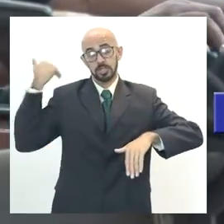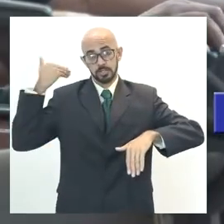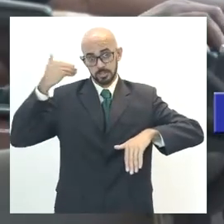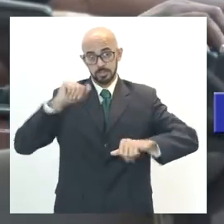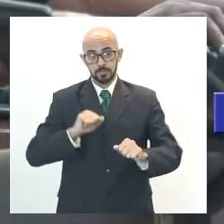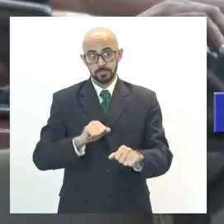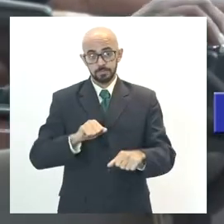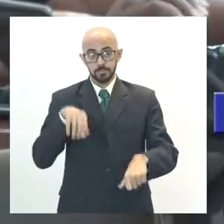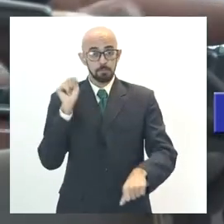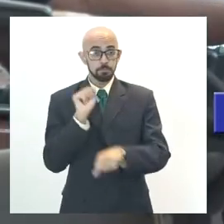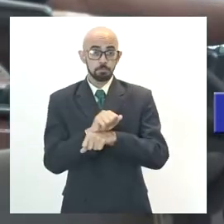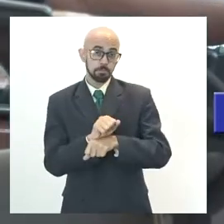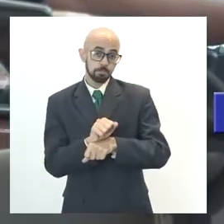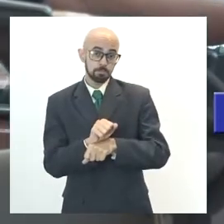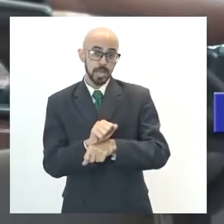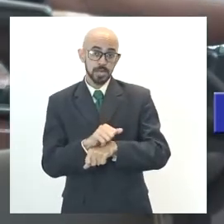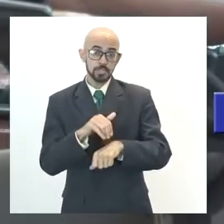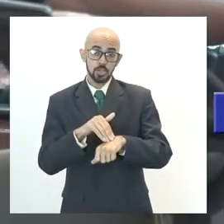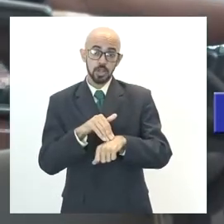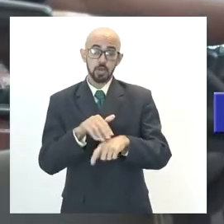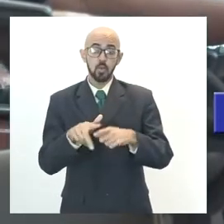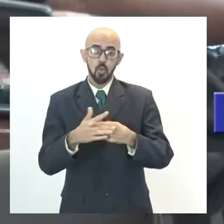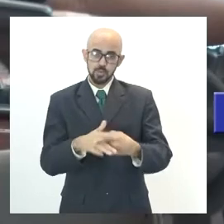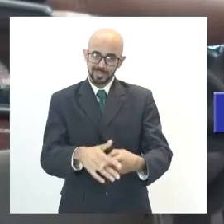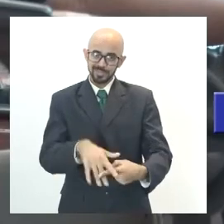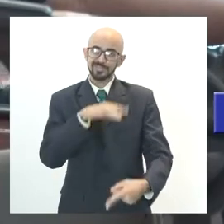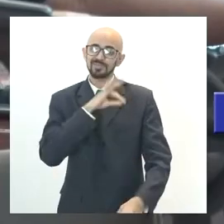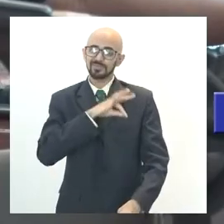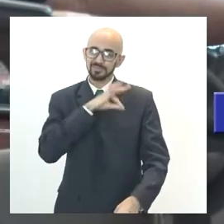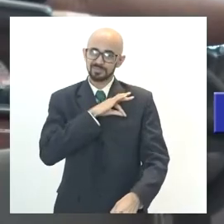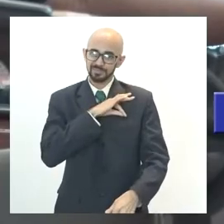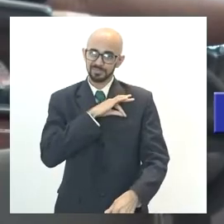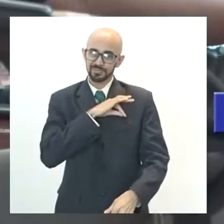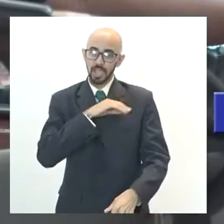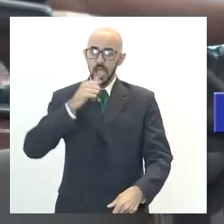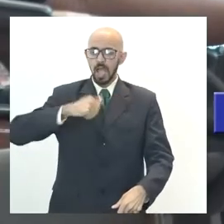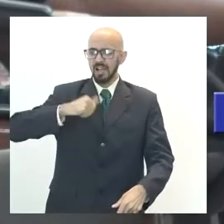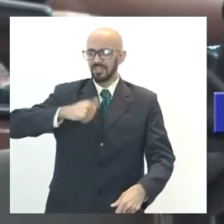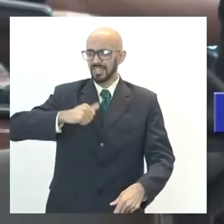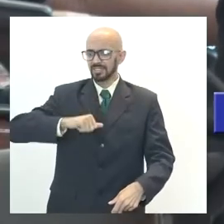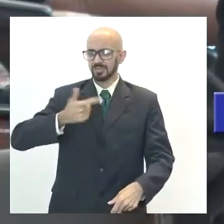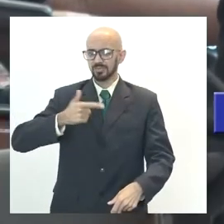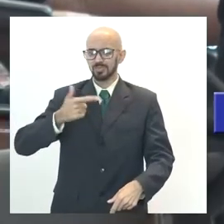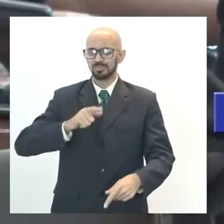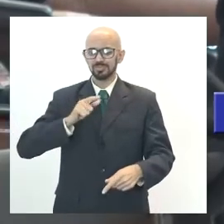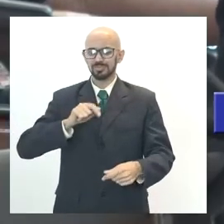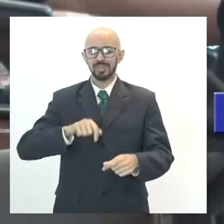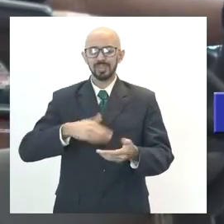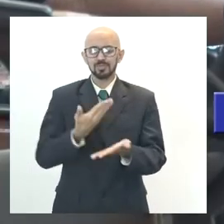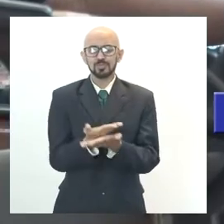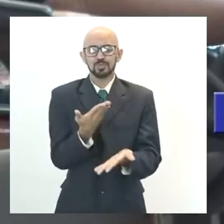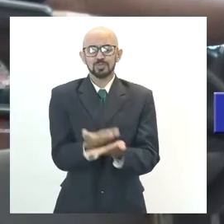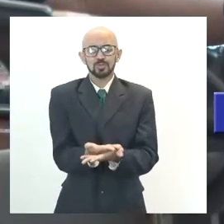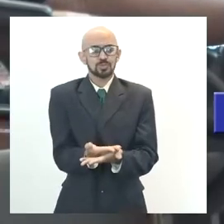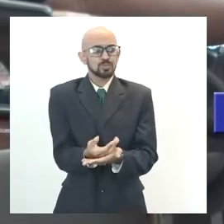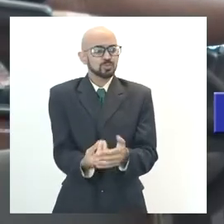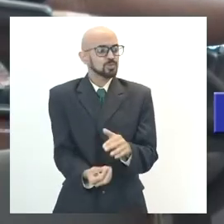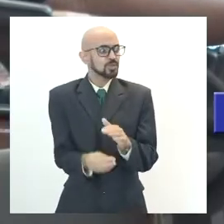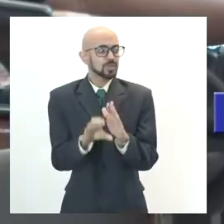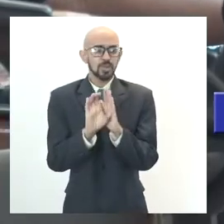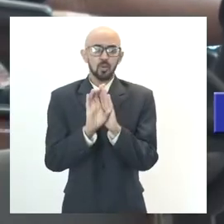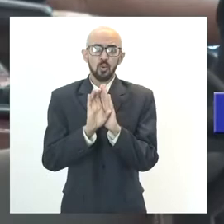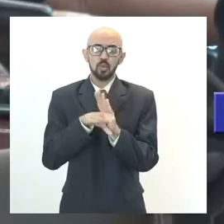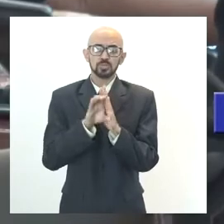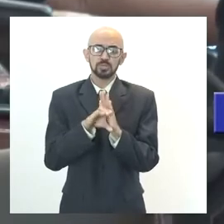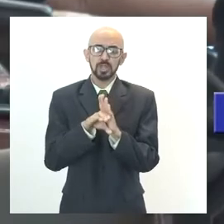congelamento salarial avaliações subjetivas de desempenho que definem um emprego e uma